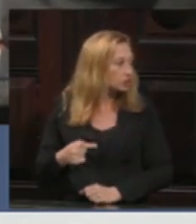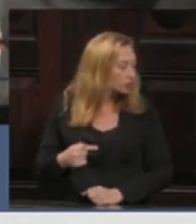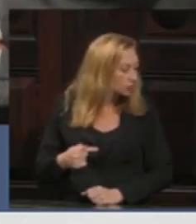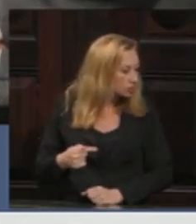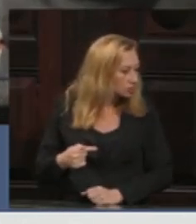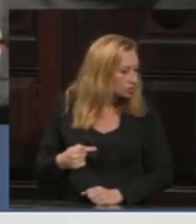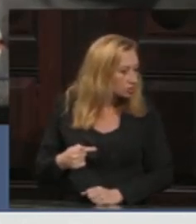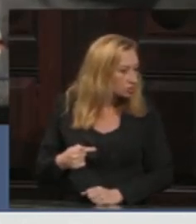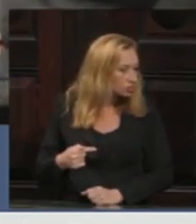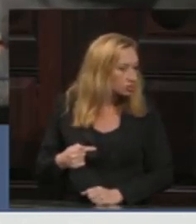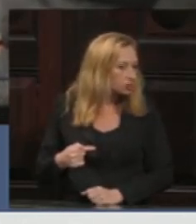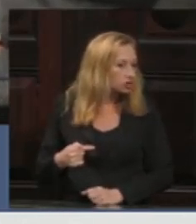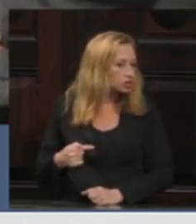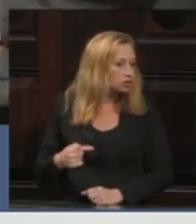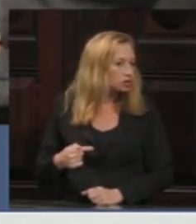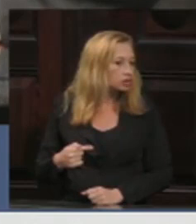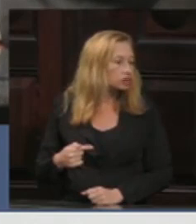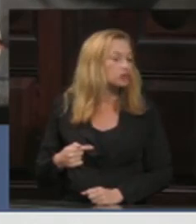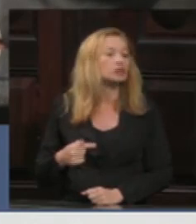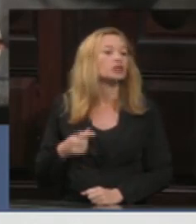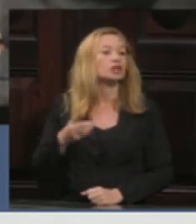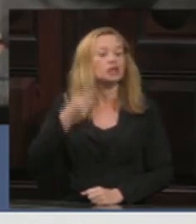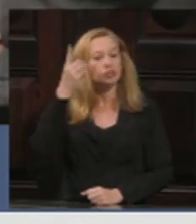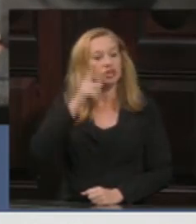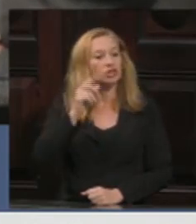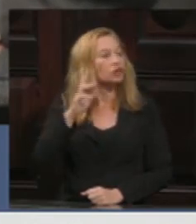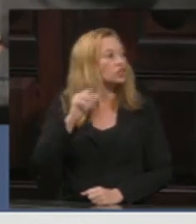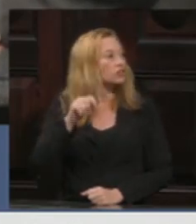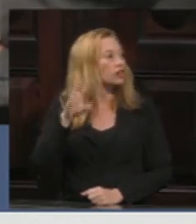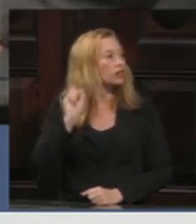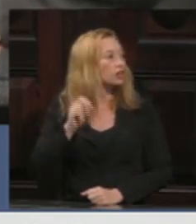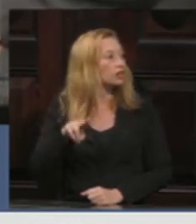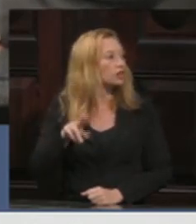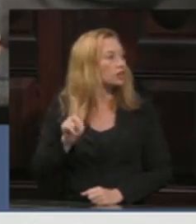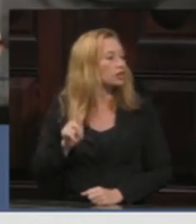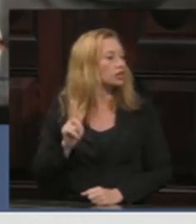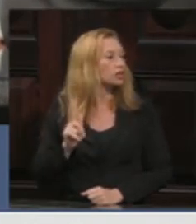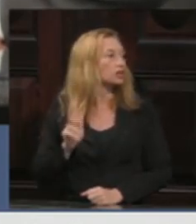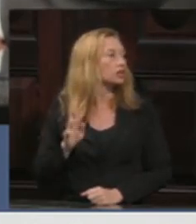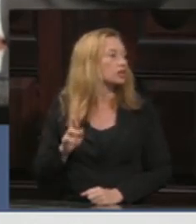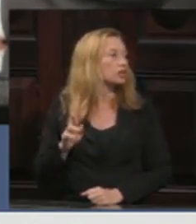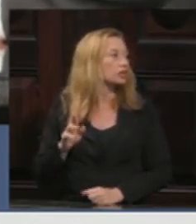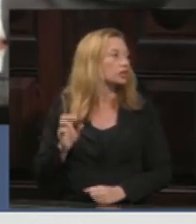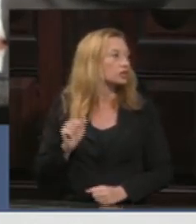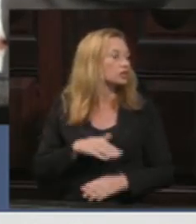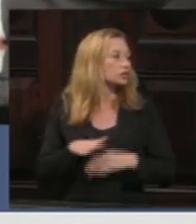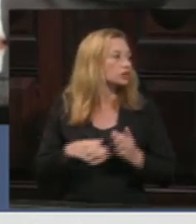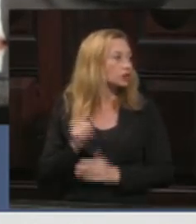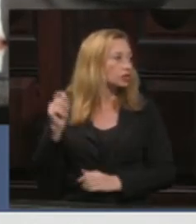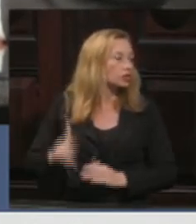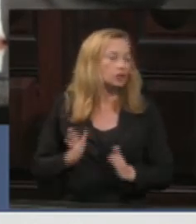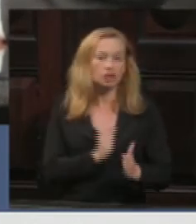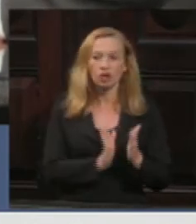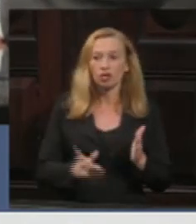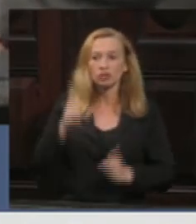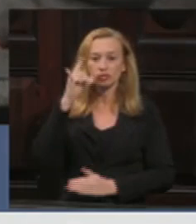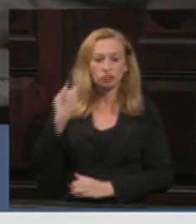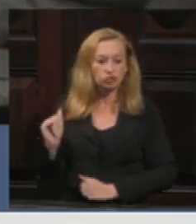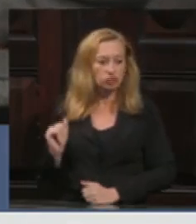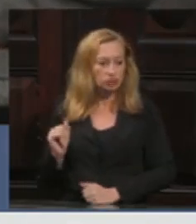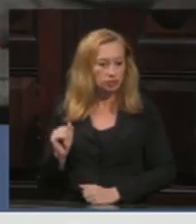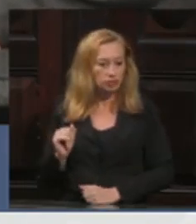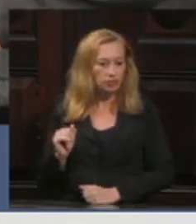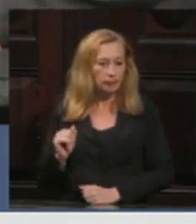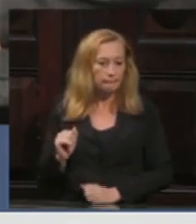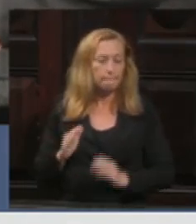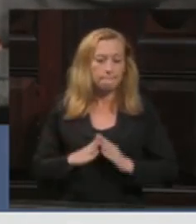lei 2124/2016, Rosenberg e Reis. Senhores que aprovam nessa comissão, aprovado. Requerimento de inclusão na ordem do dia.